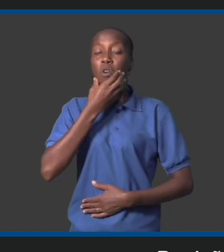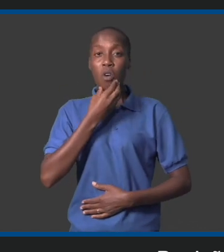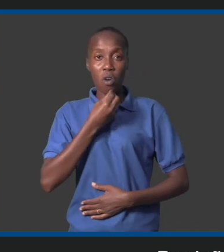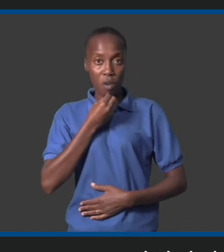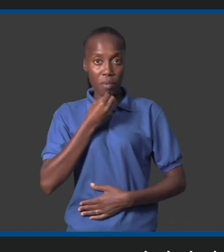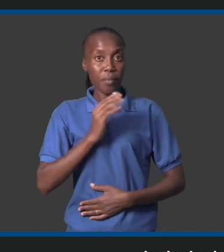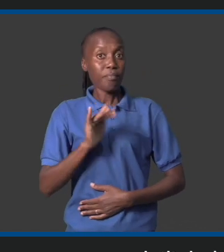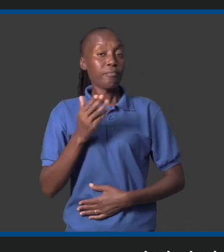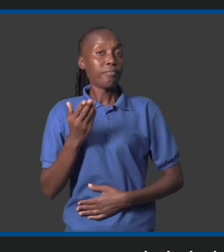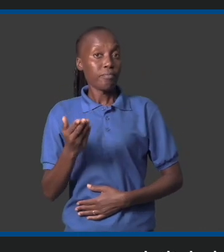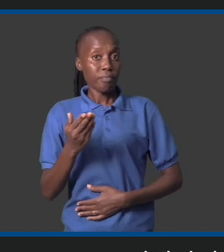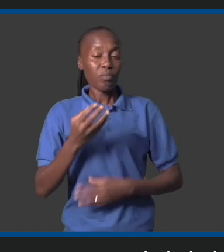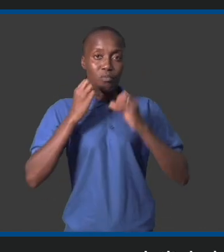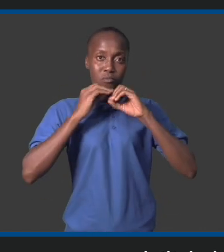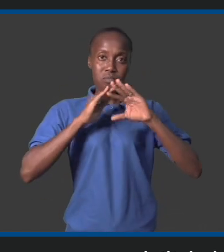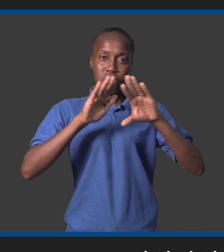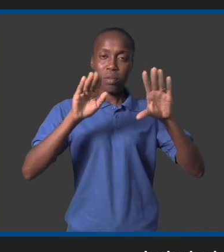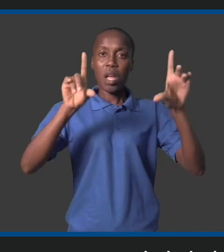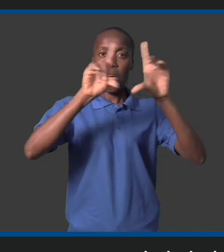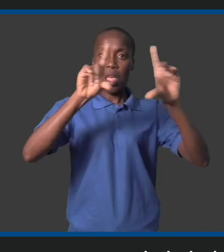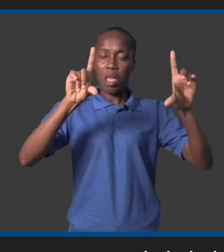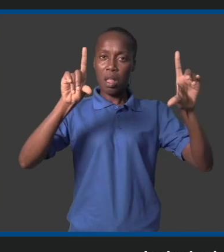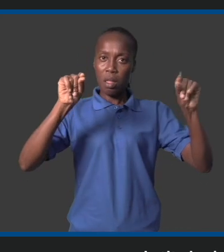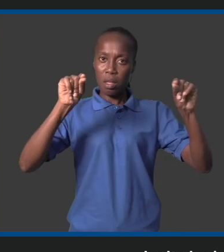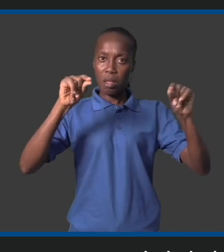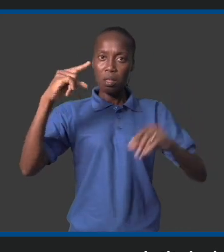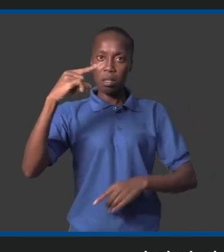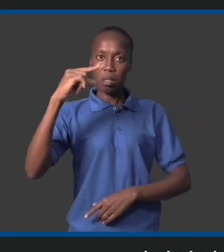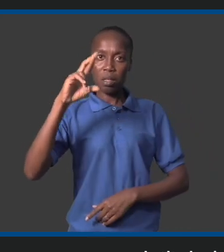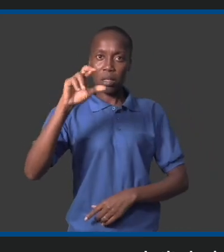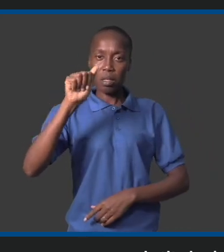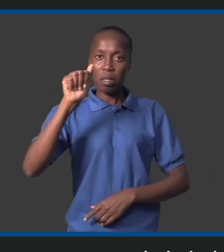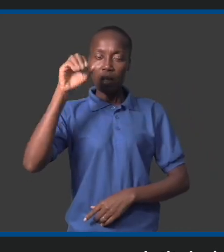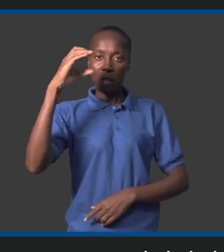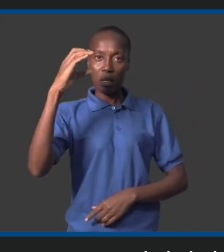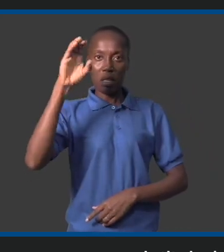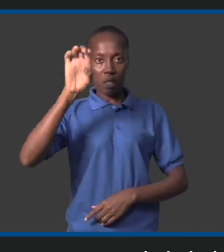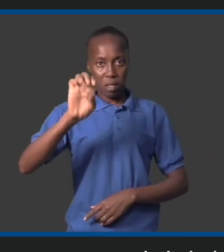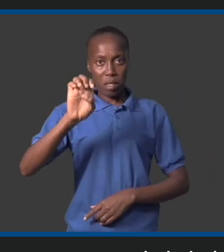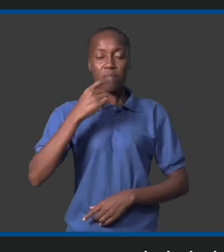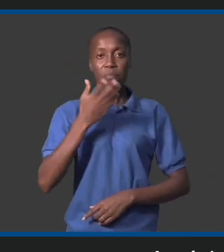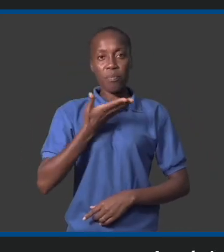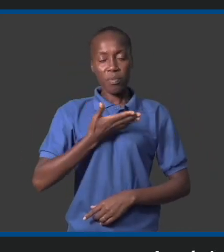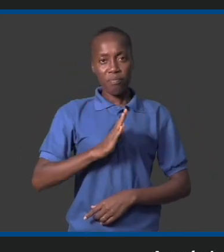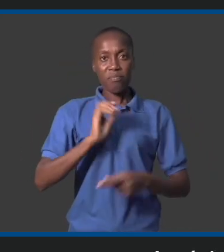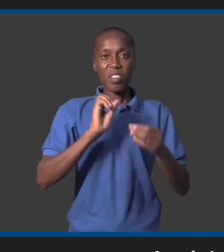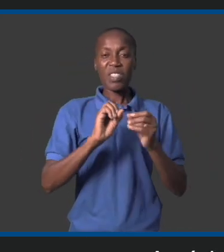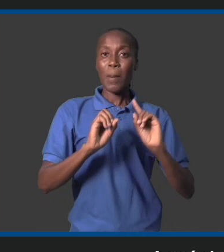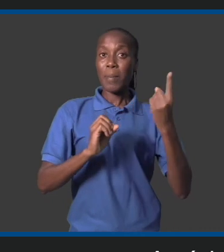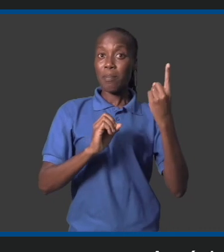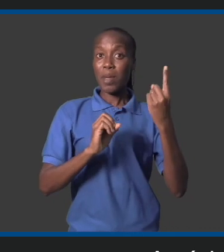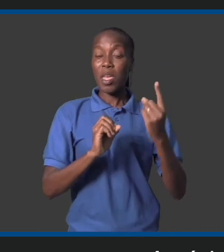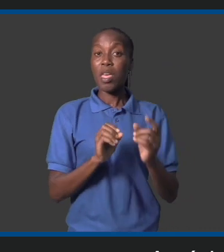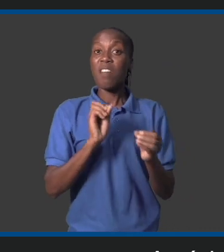música intitulada Grace, que faz parte do seu primeiro disco de composição a solo. A